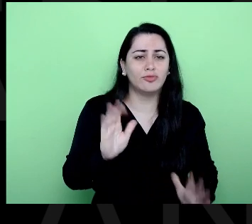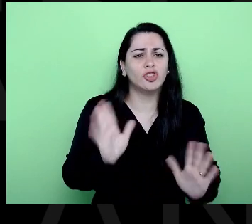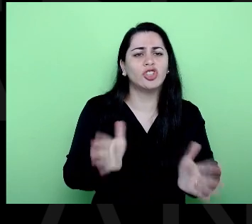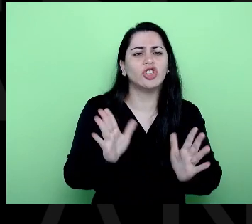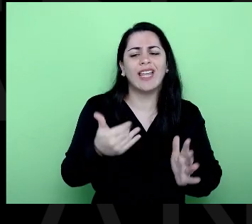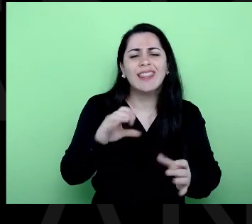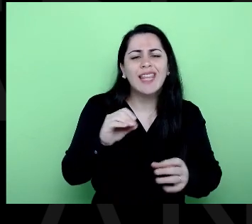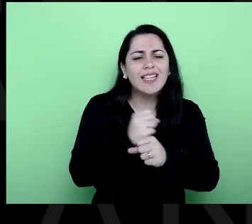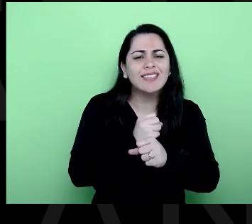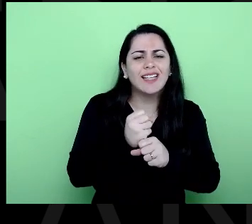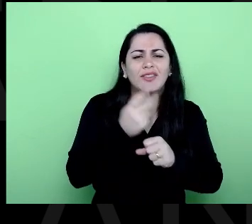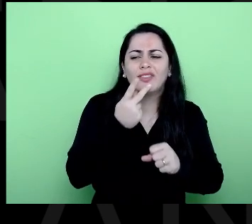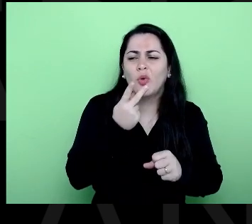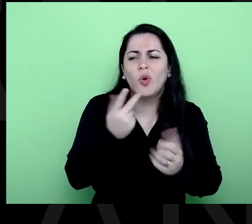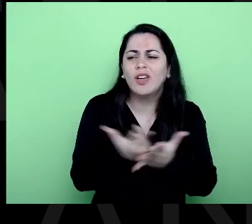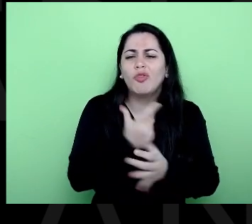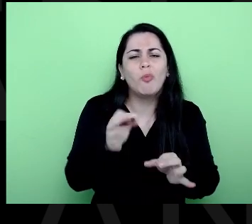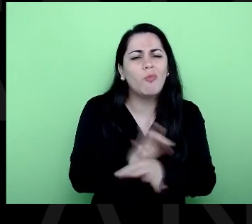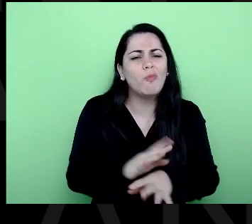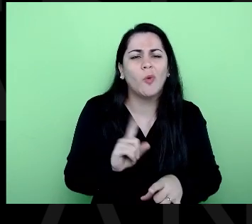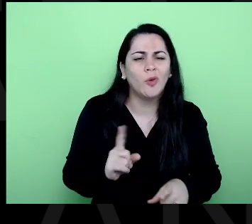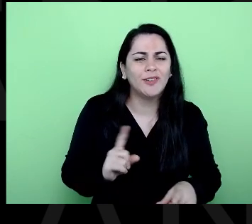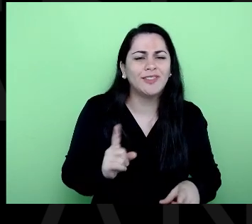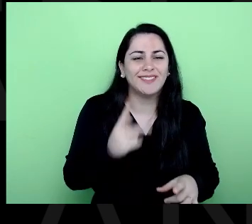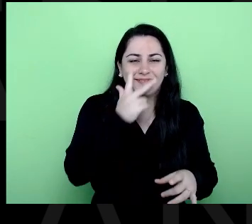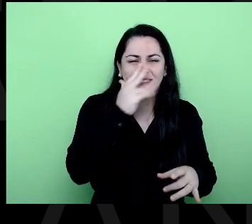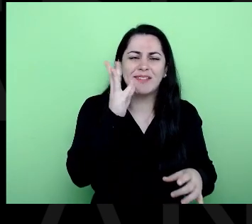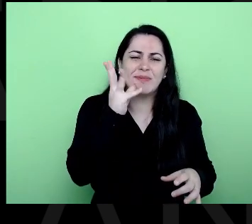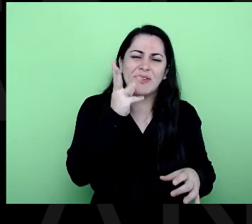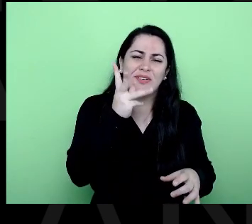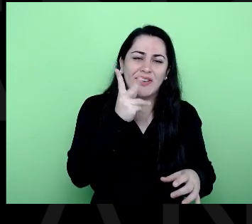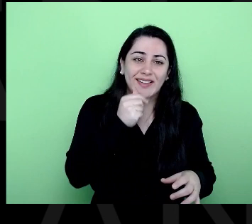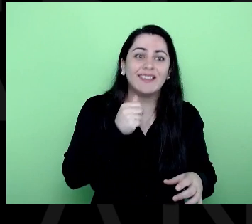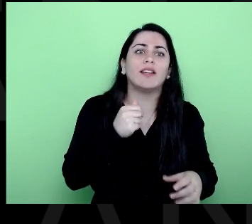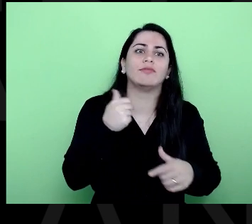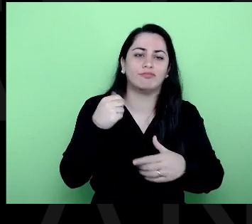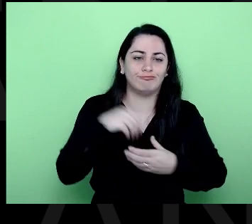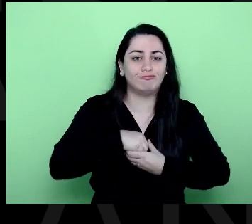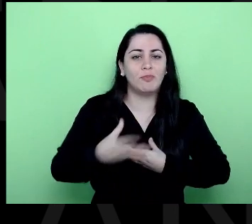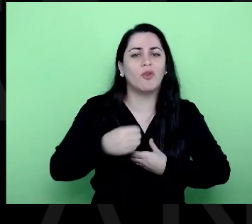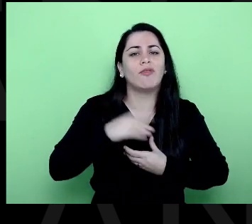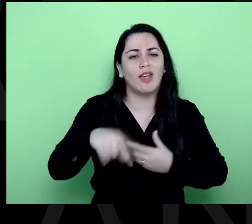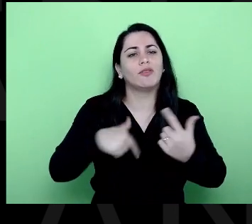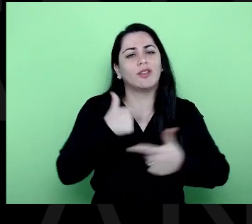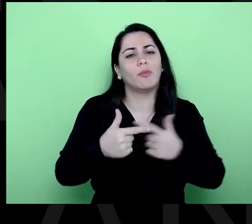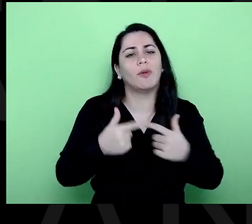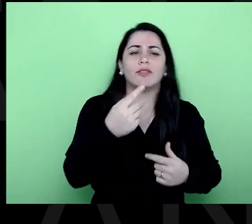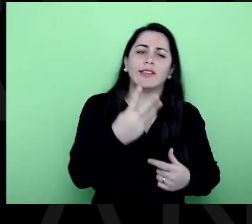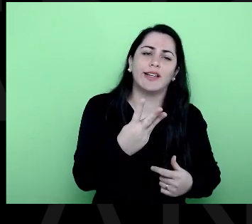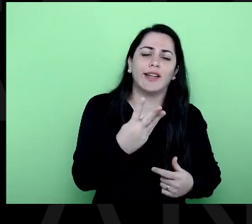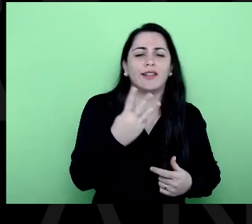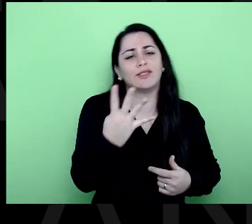dele, entendeu? É, assim vai. Biografia é trabalho para 3,